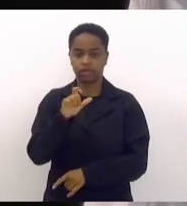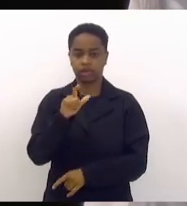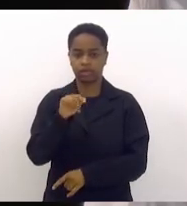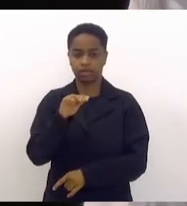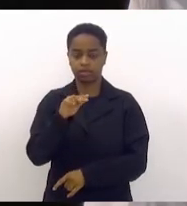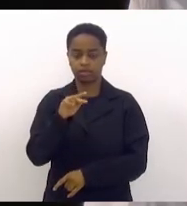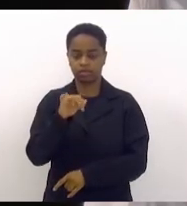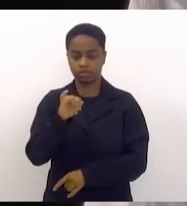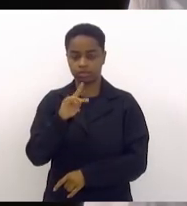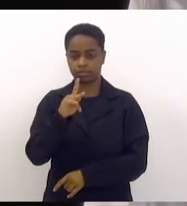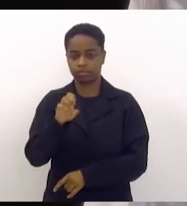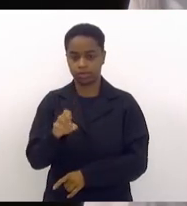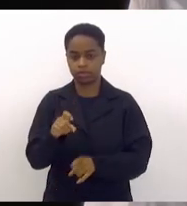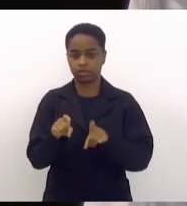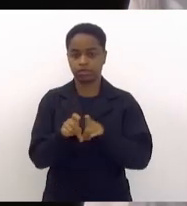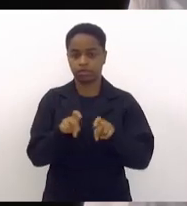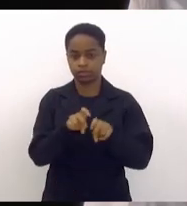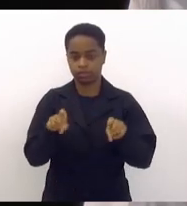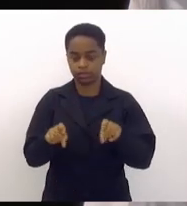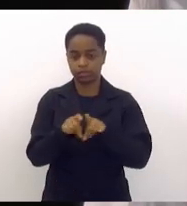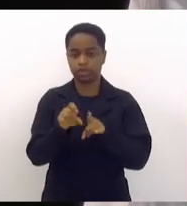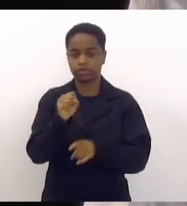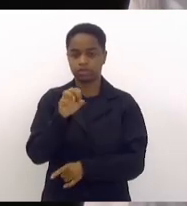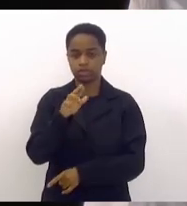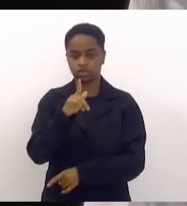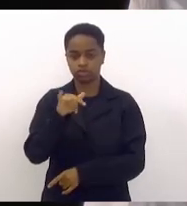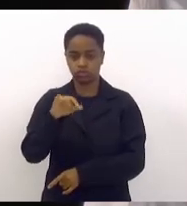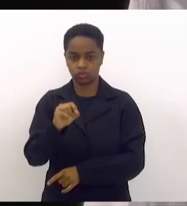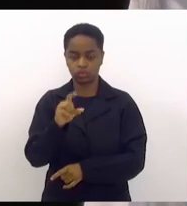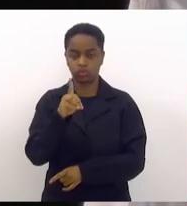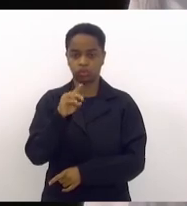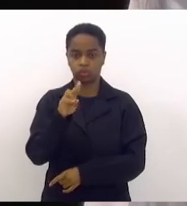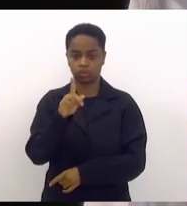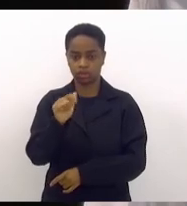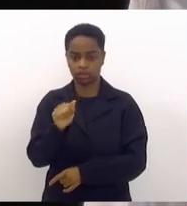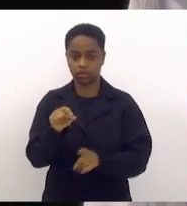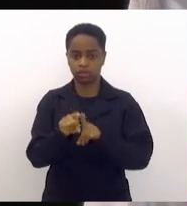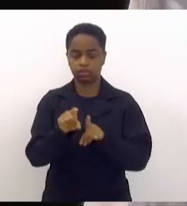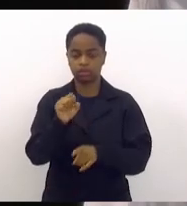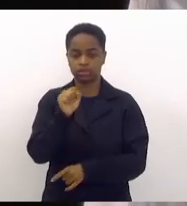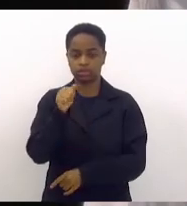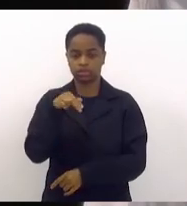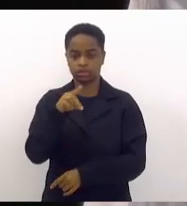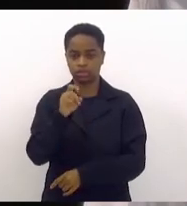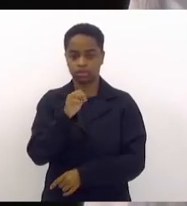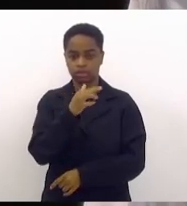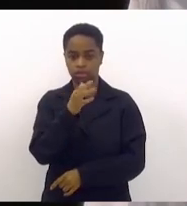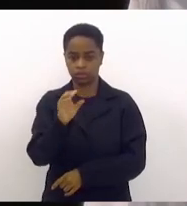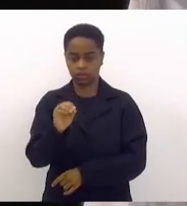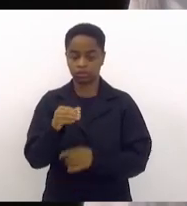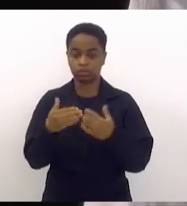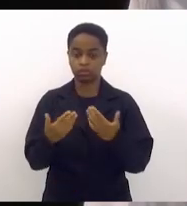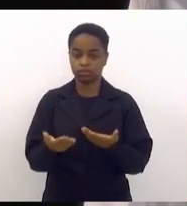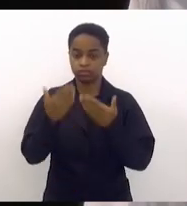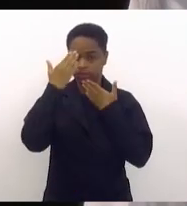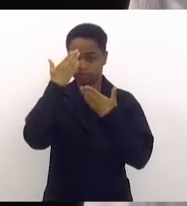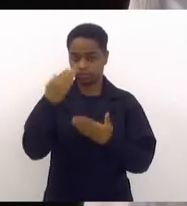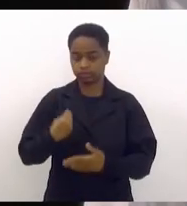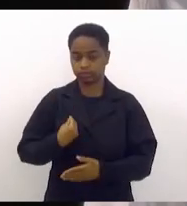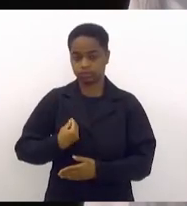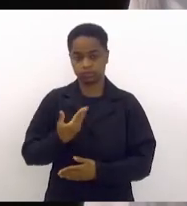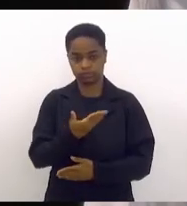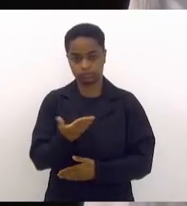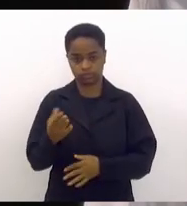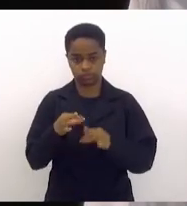mesa também eh o Sérgio a Duda e O Sandrão então Eh agradeço a presença de todos aqui